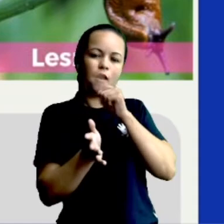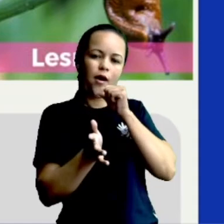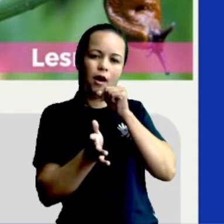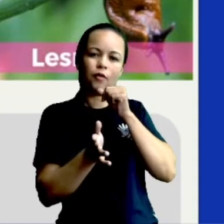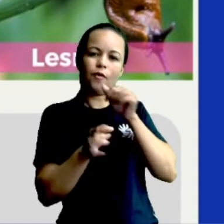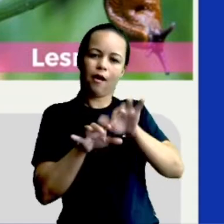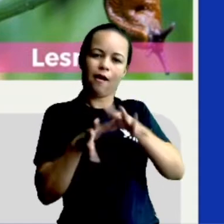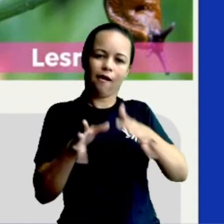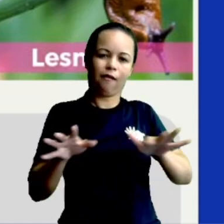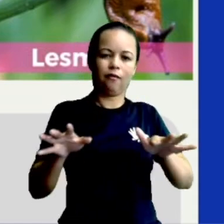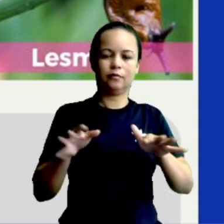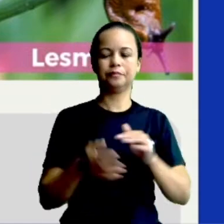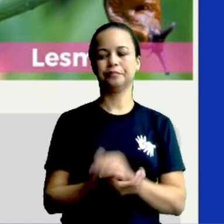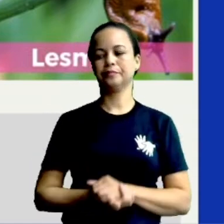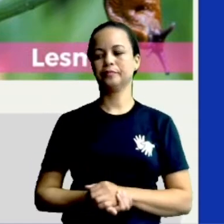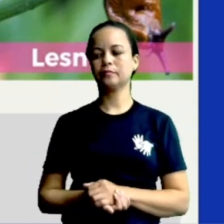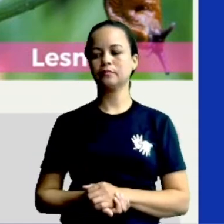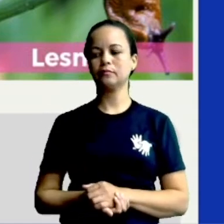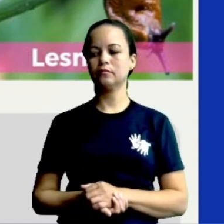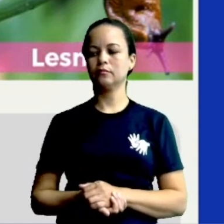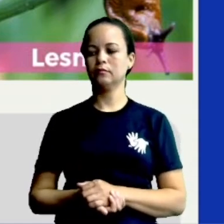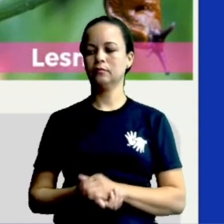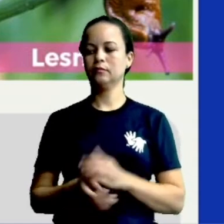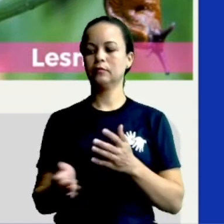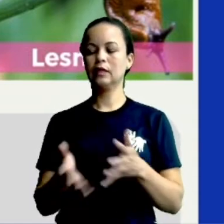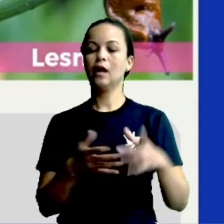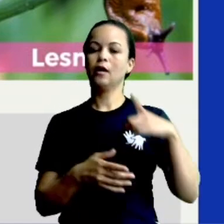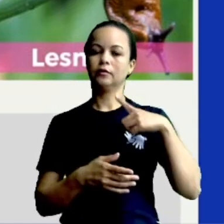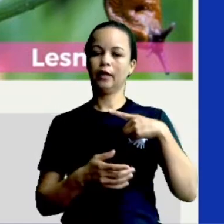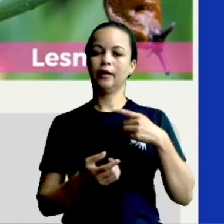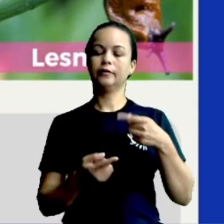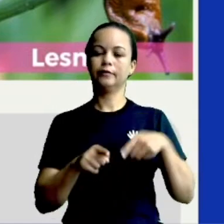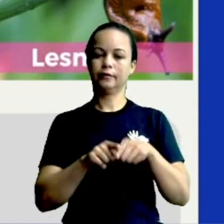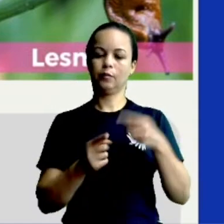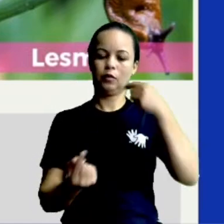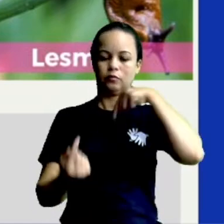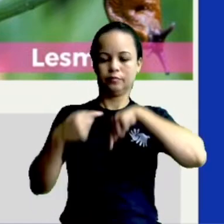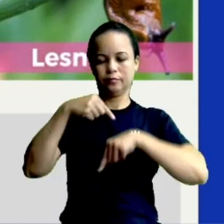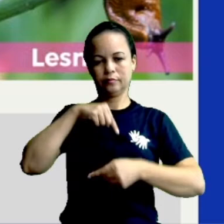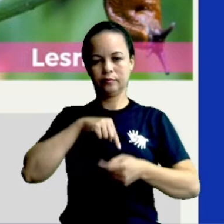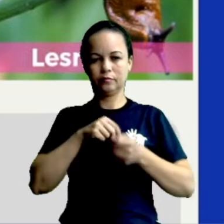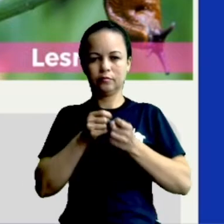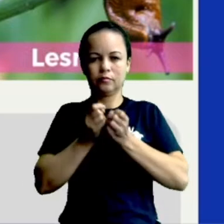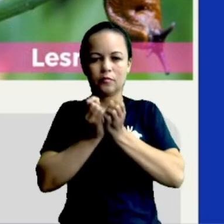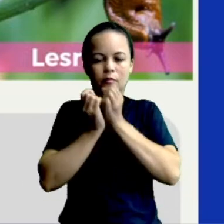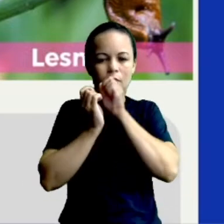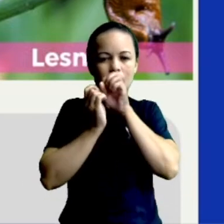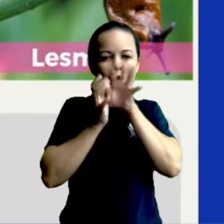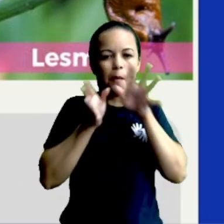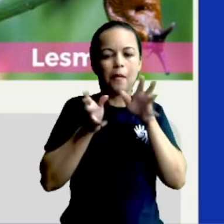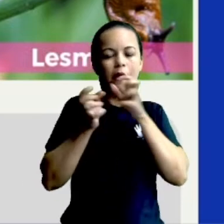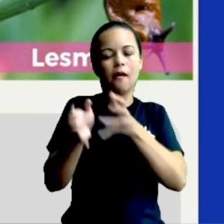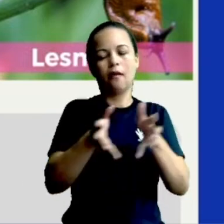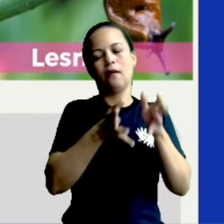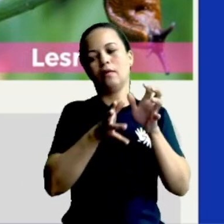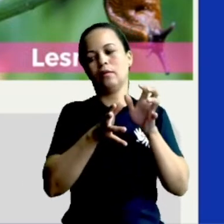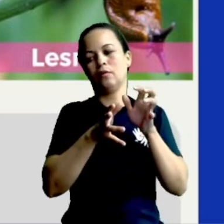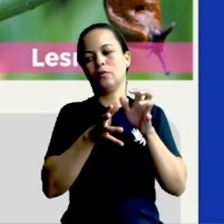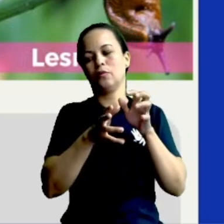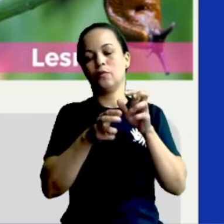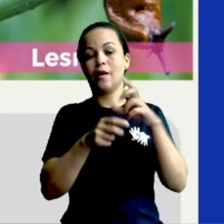mar. Além disso, eles possuem um sistema circulatório aberto, que possui, na maioria das vezes,